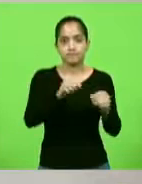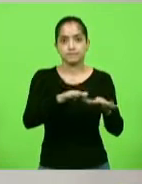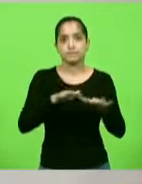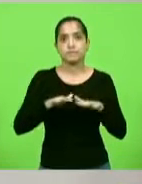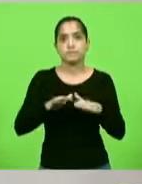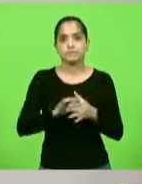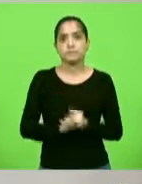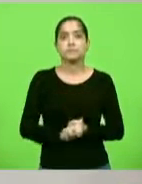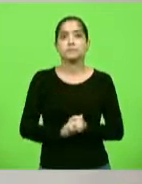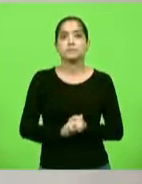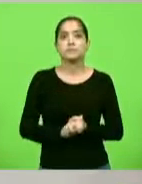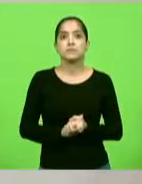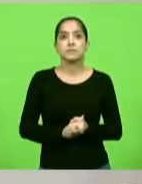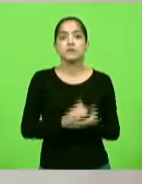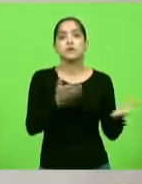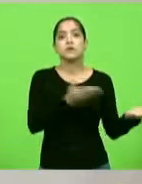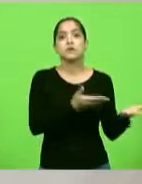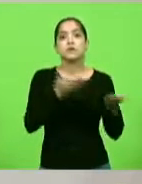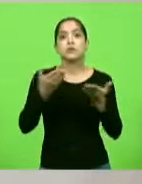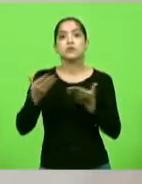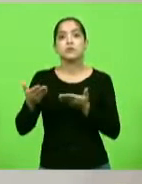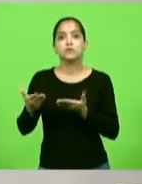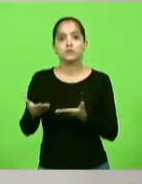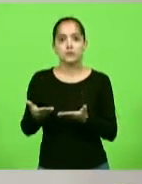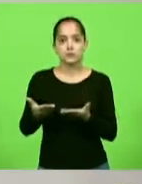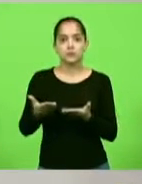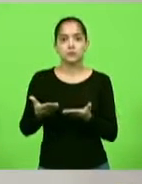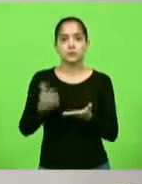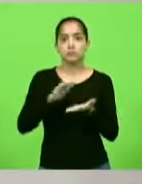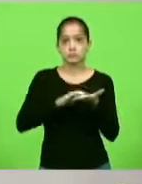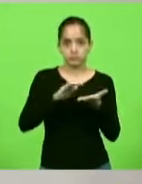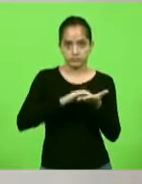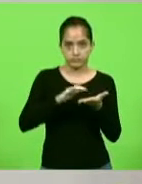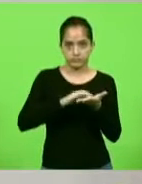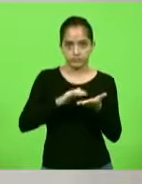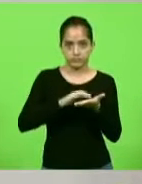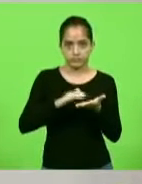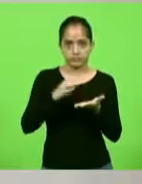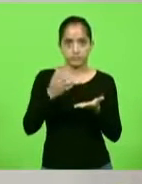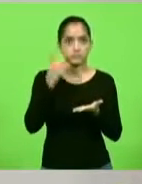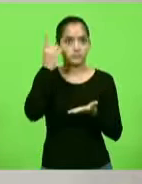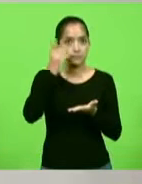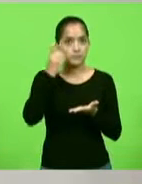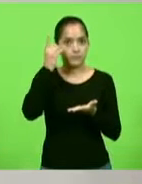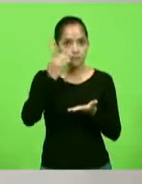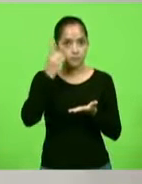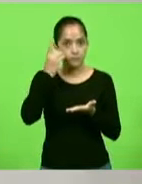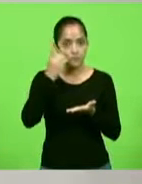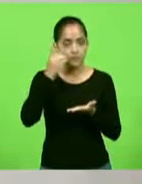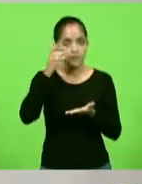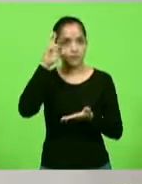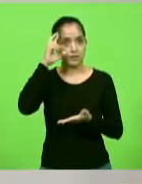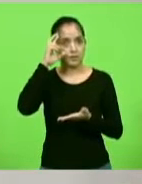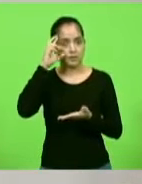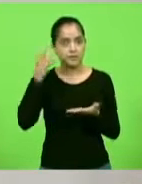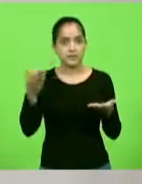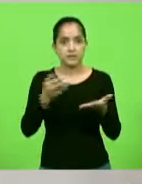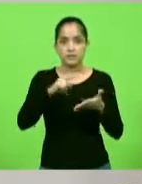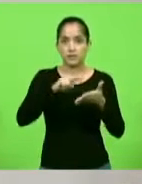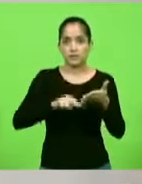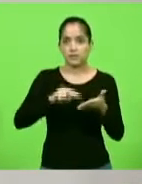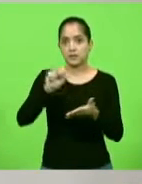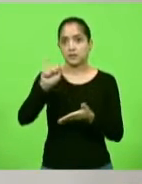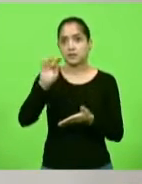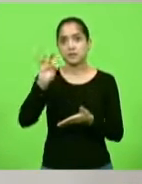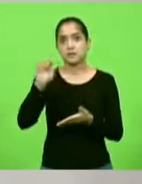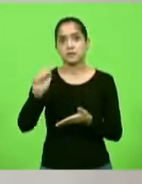a presente sessão. Eu convido o nosso secretário, o deputado Ricardo Alba, para que proceda a leitura